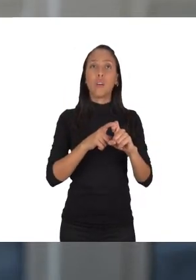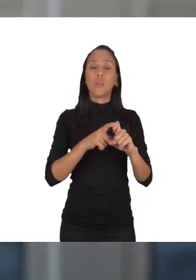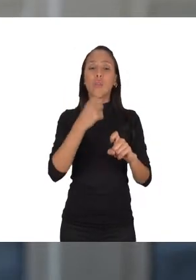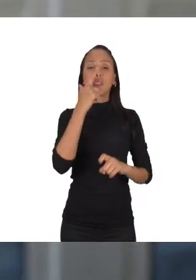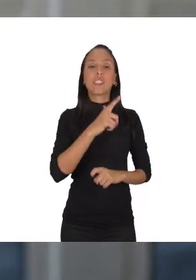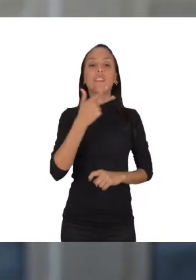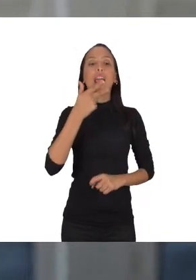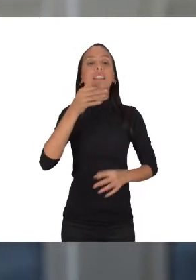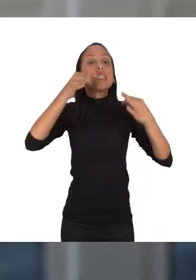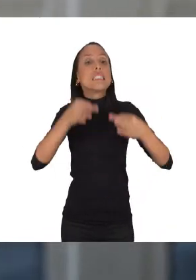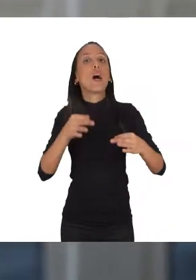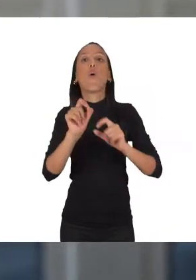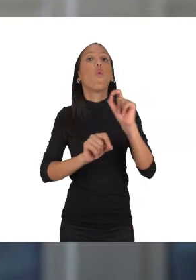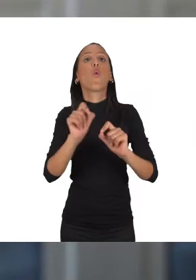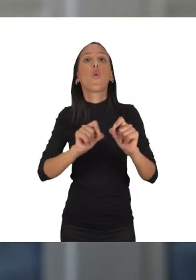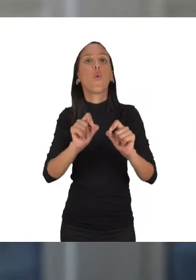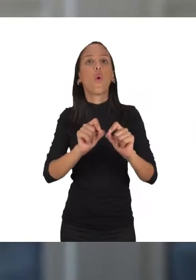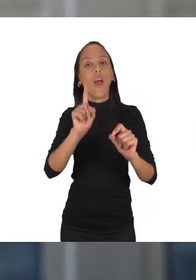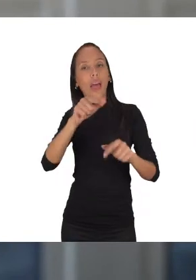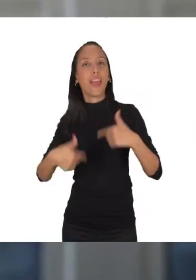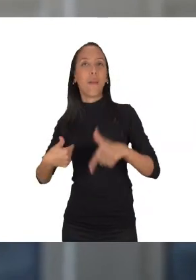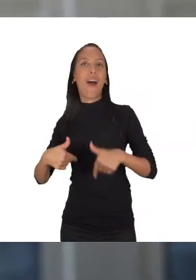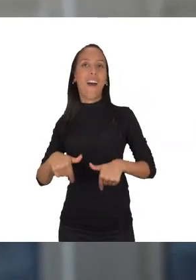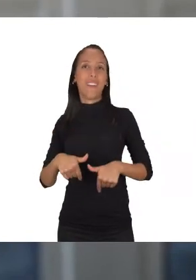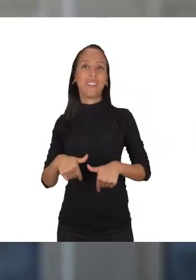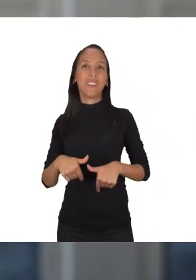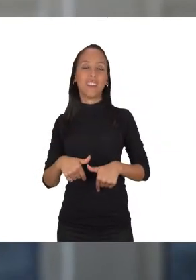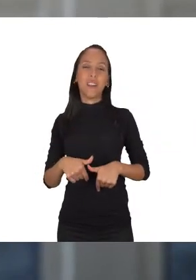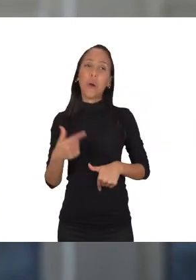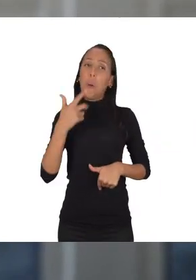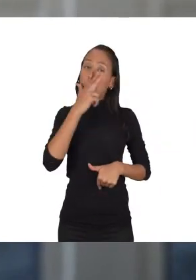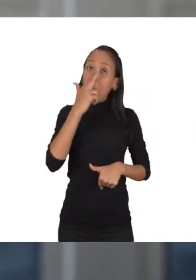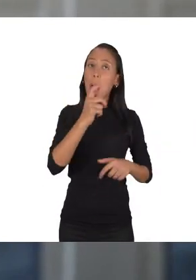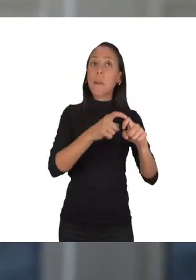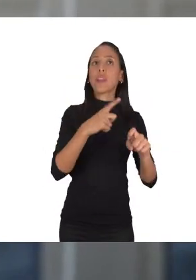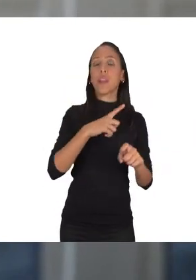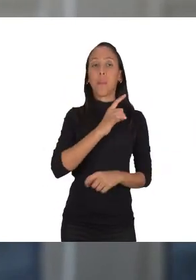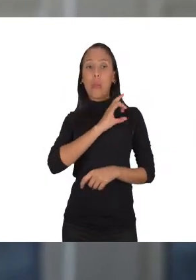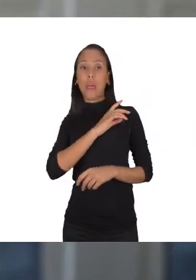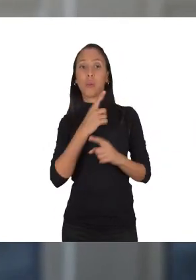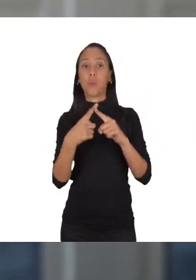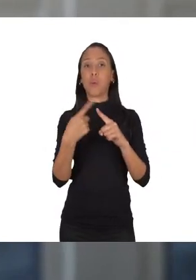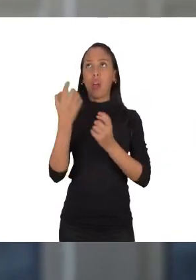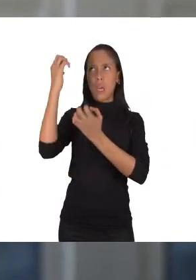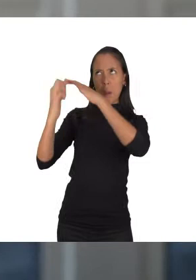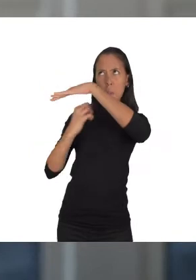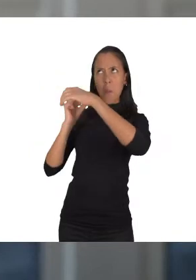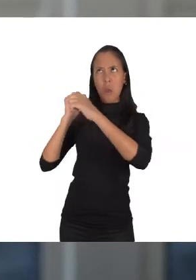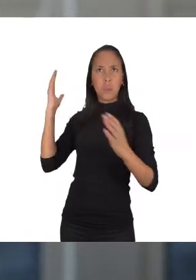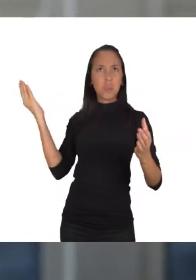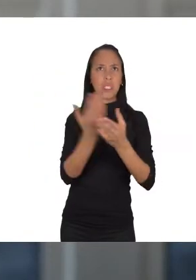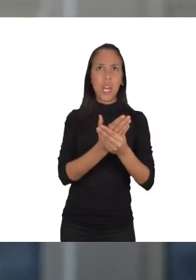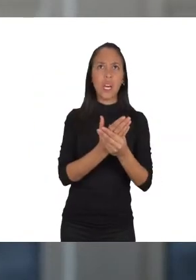afirmar o diagnóstico, o nexo com o trabalho, por medo, às vezes, de ser processado, uma vez que sua hipótese diagnóstica não